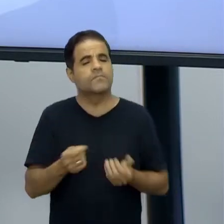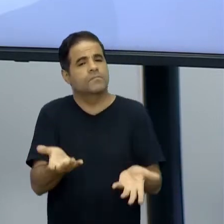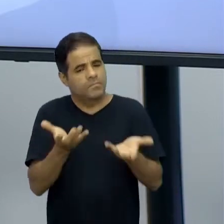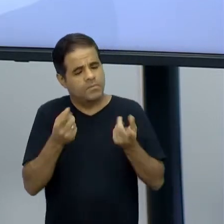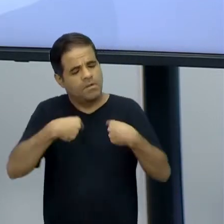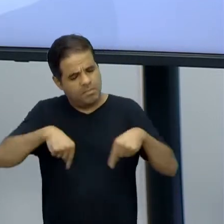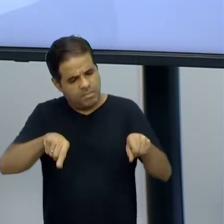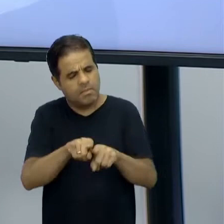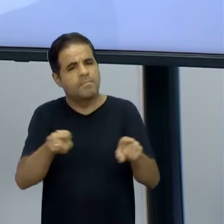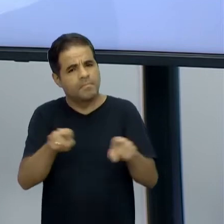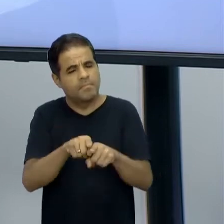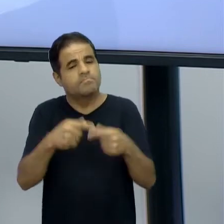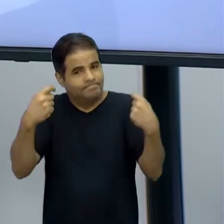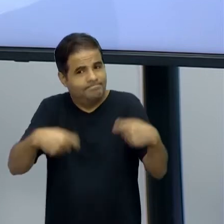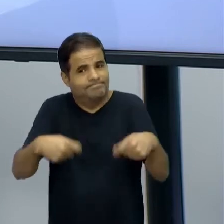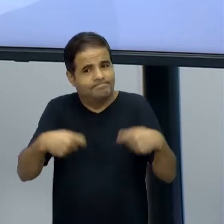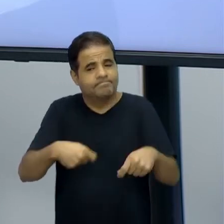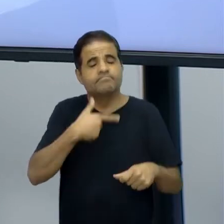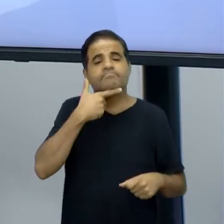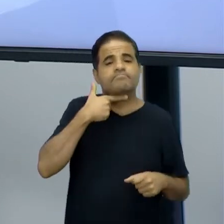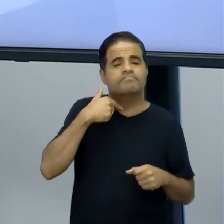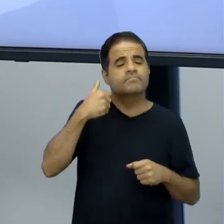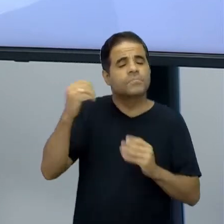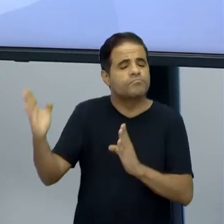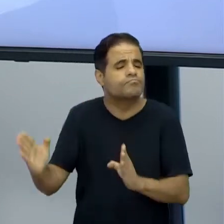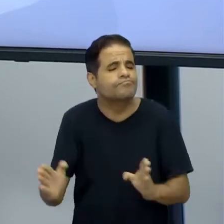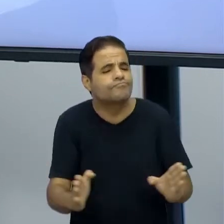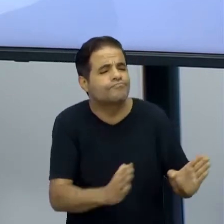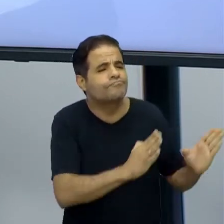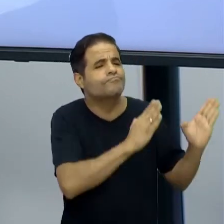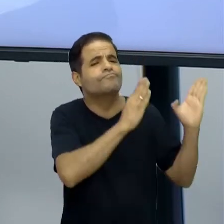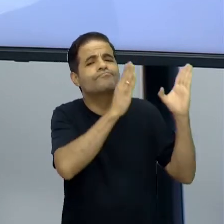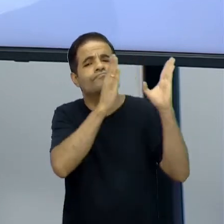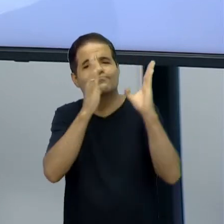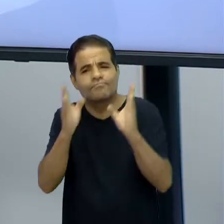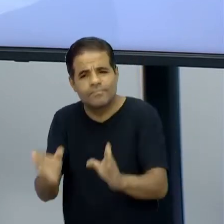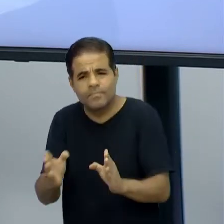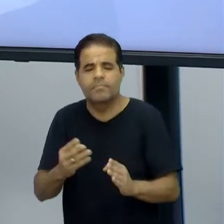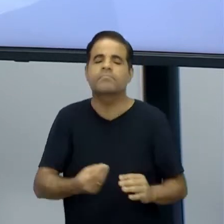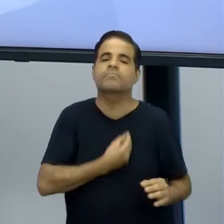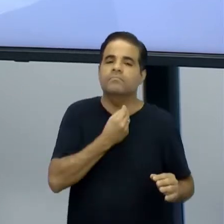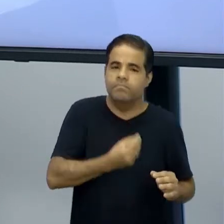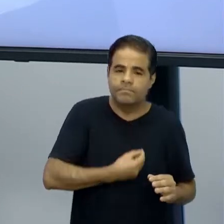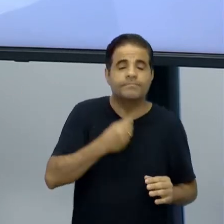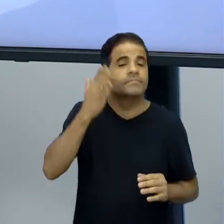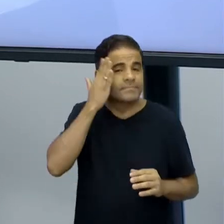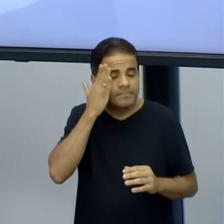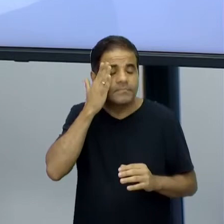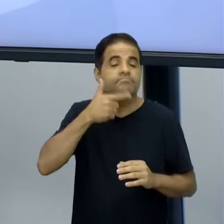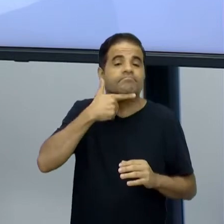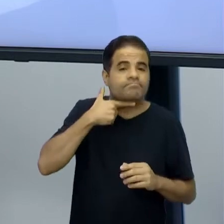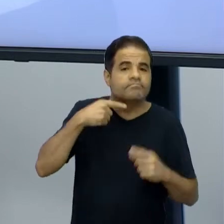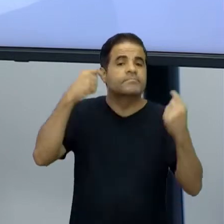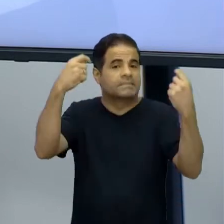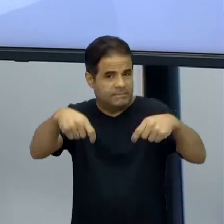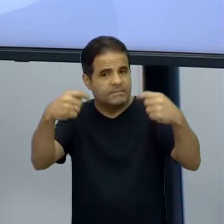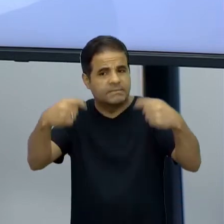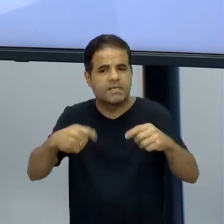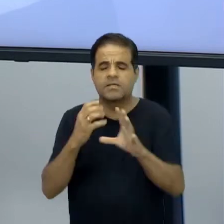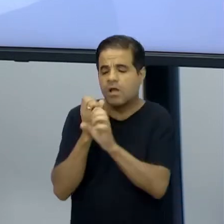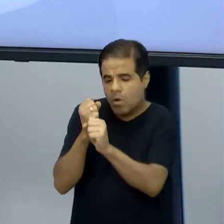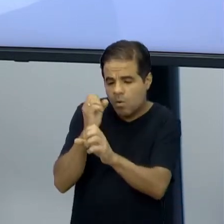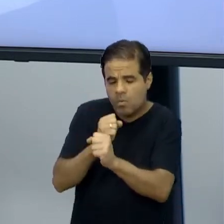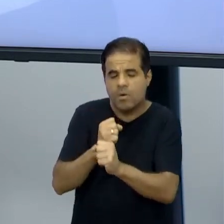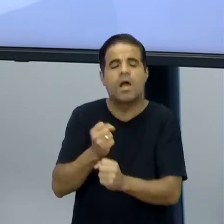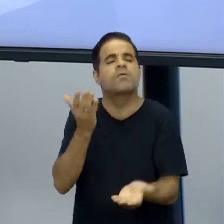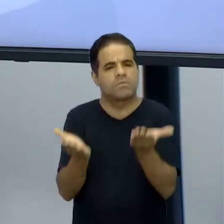também precisa desejar aí no decorrer da nossa vida, mas a gente tem que saber o desejo e a necessidade aí, calcular aí